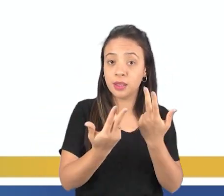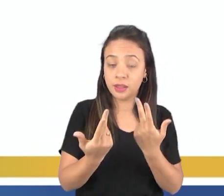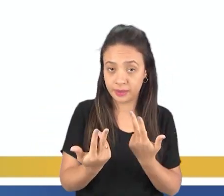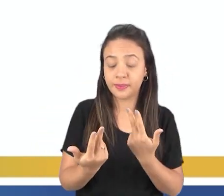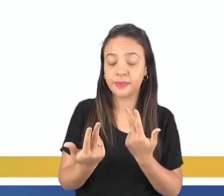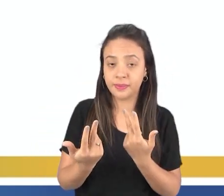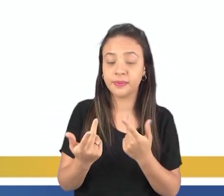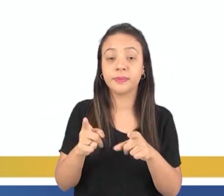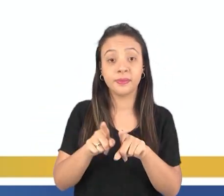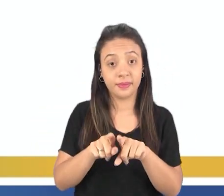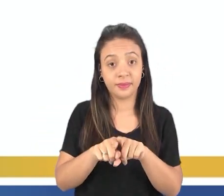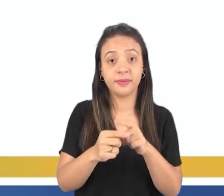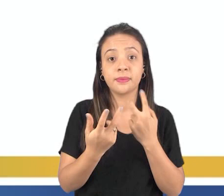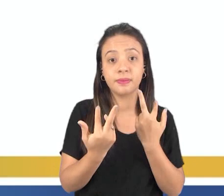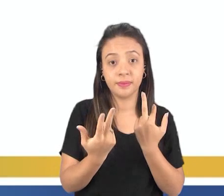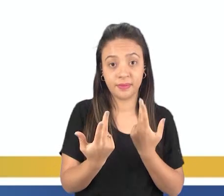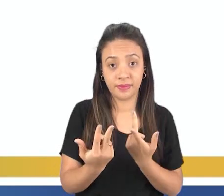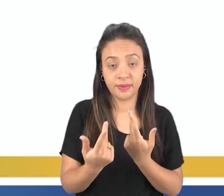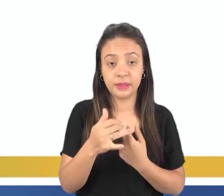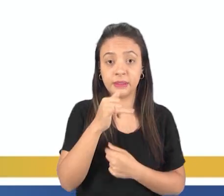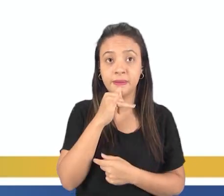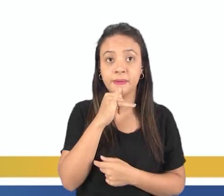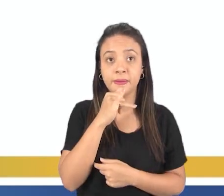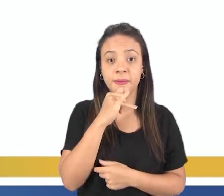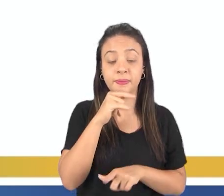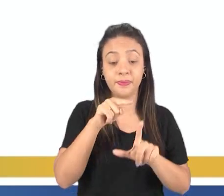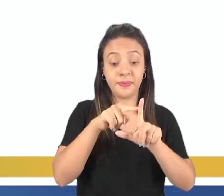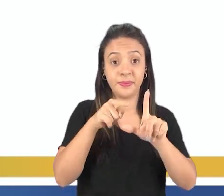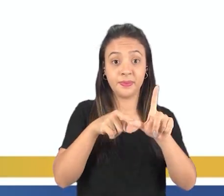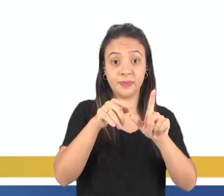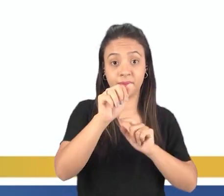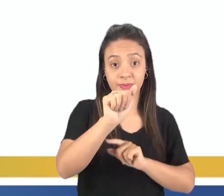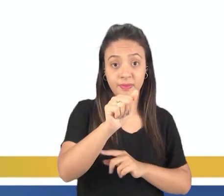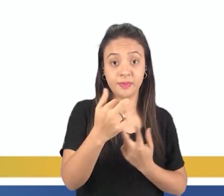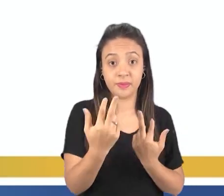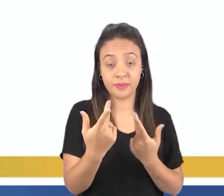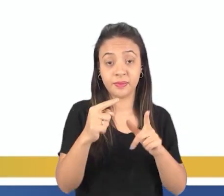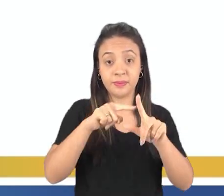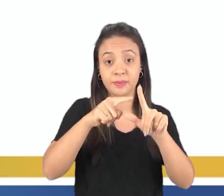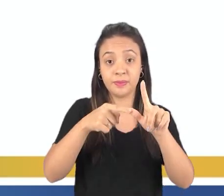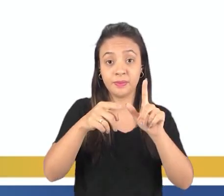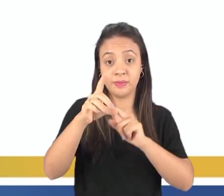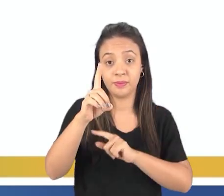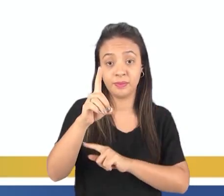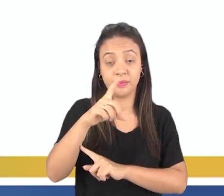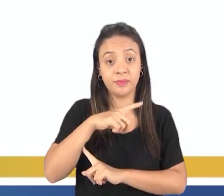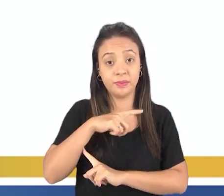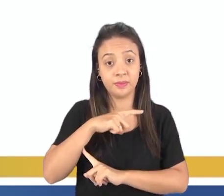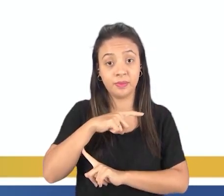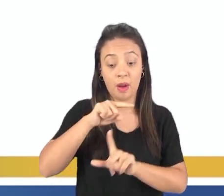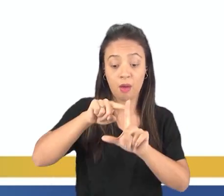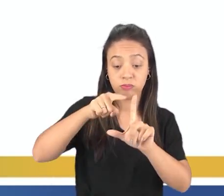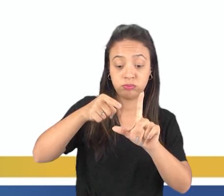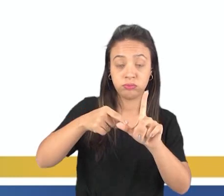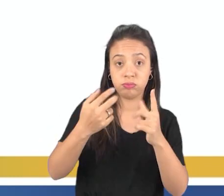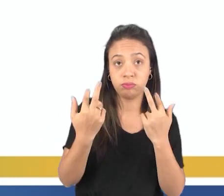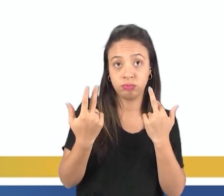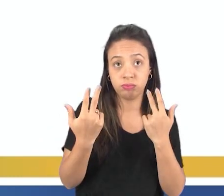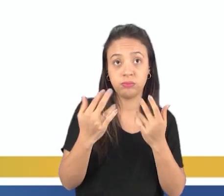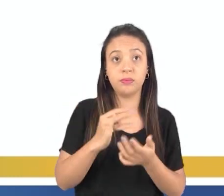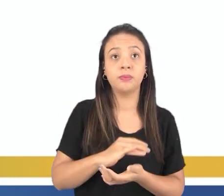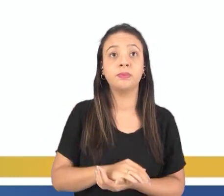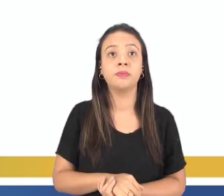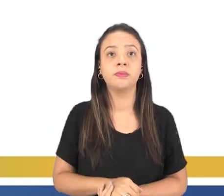congruentes então no caso aí o ângulo a ele é congruente ao ângulo de né tem a mesma abertura um ângulo de